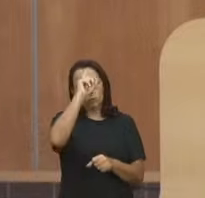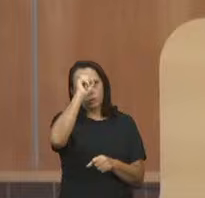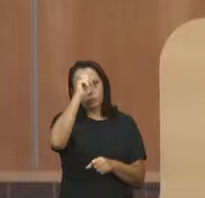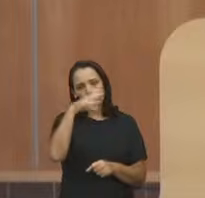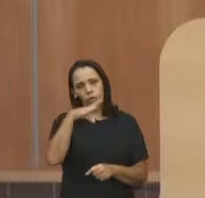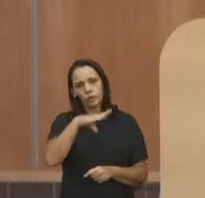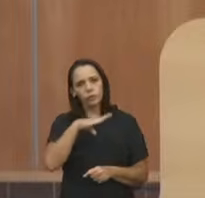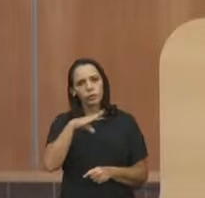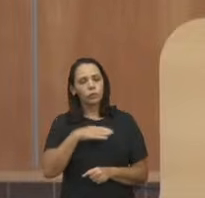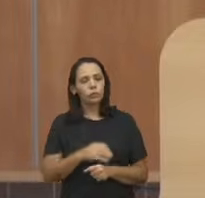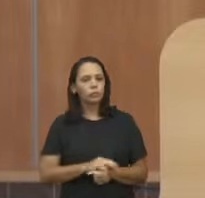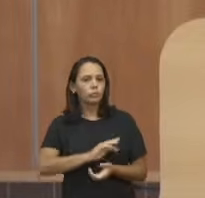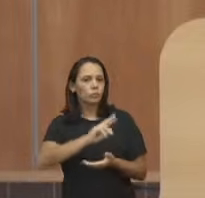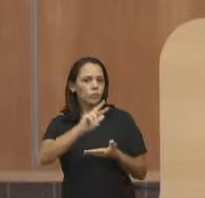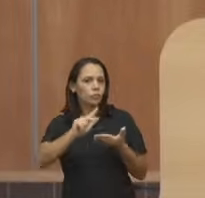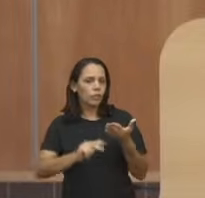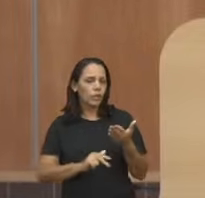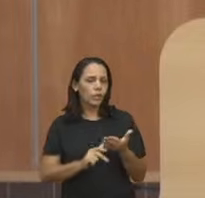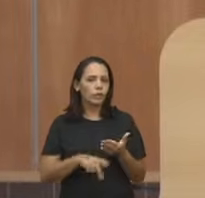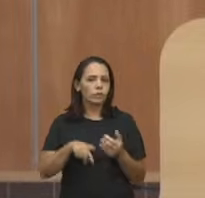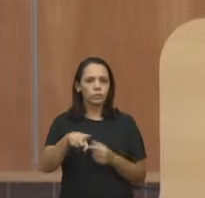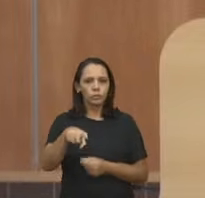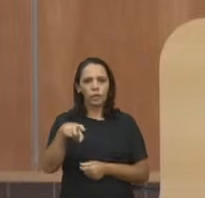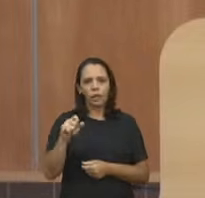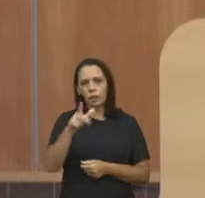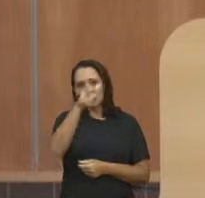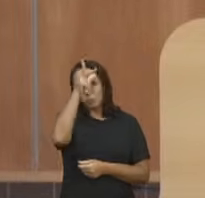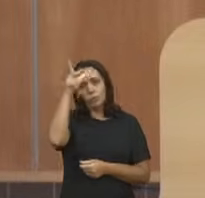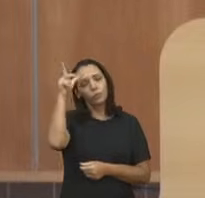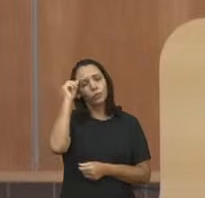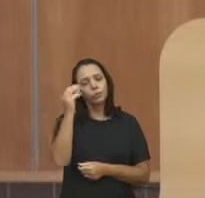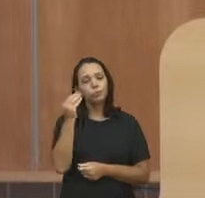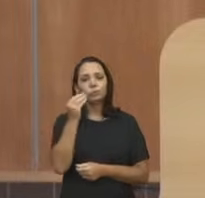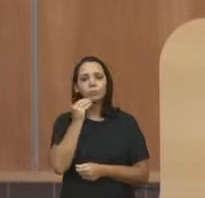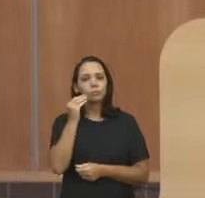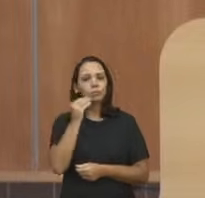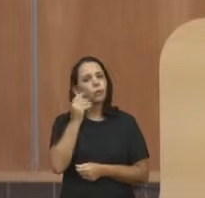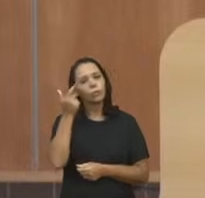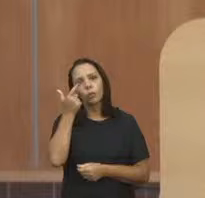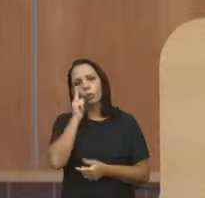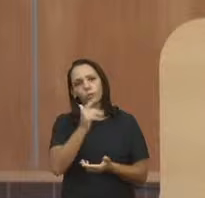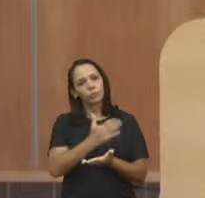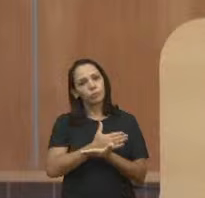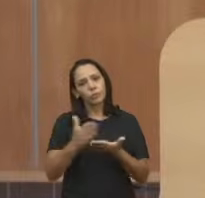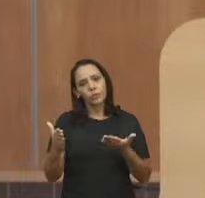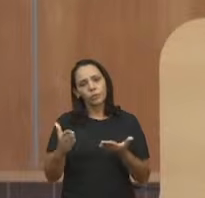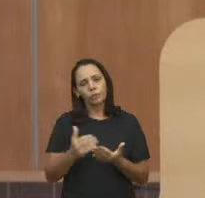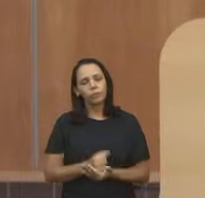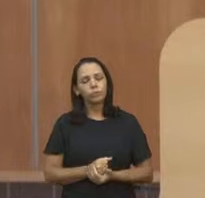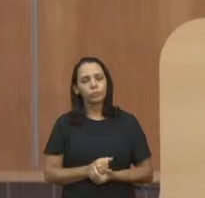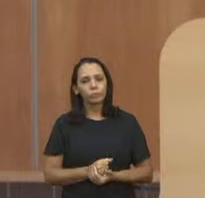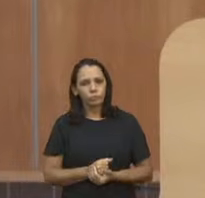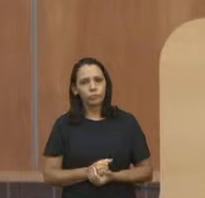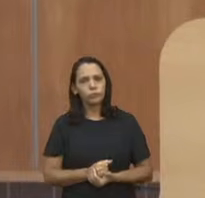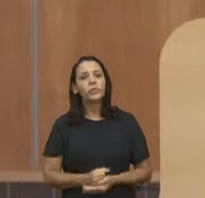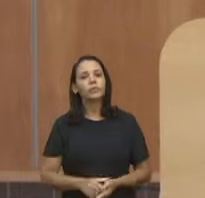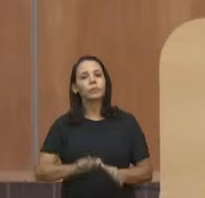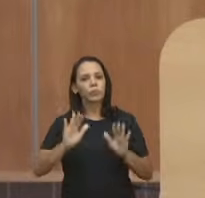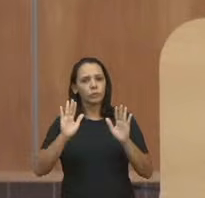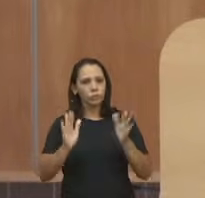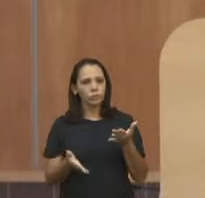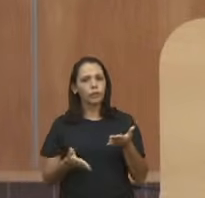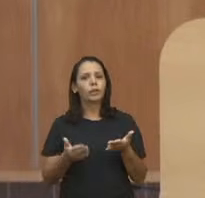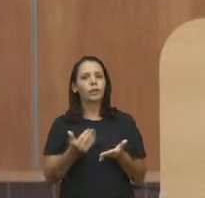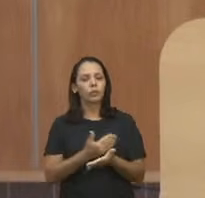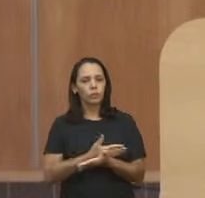muitos prefeitos que por aqui passaram, não conseguiram nem sequer começar, e hoje a gente tem certeza que já começa a sair